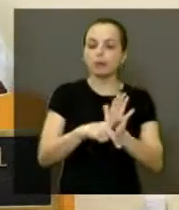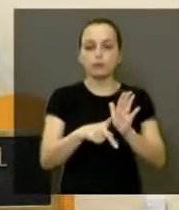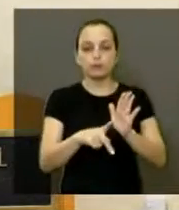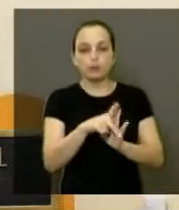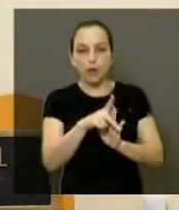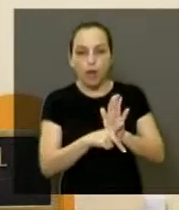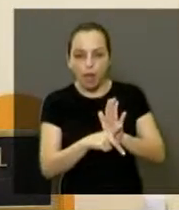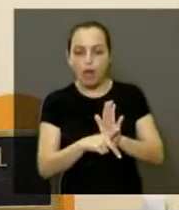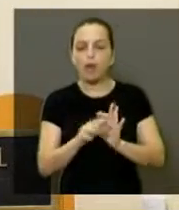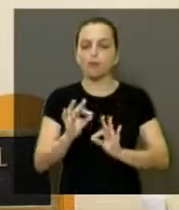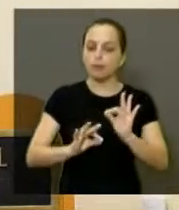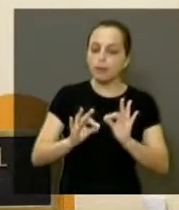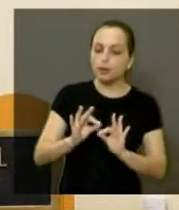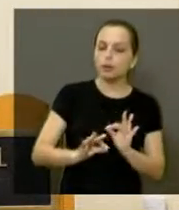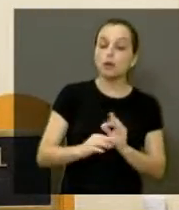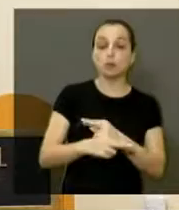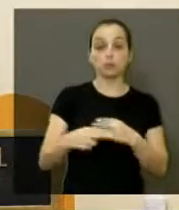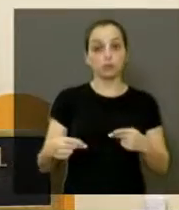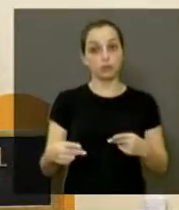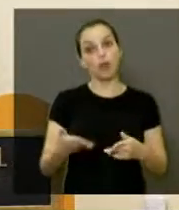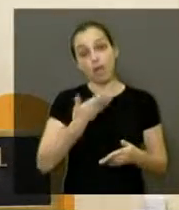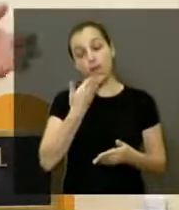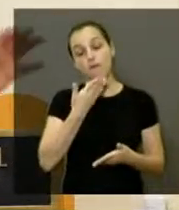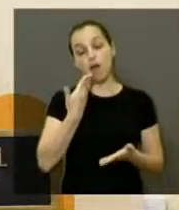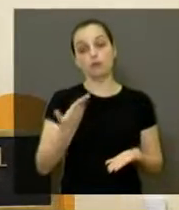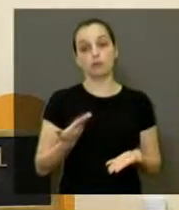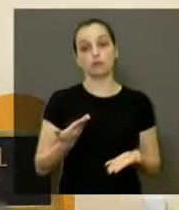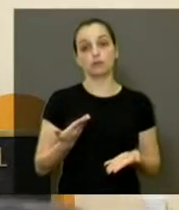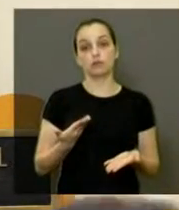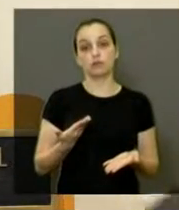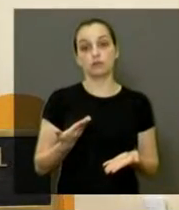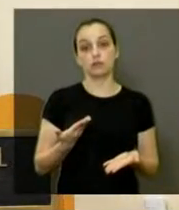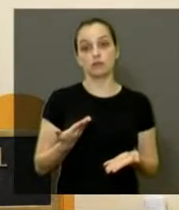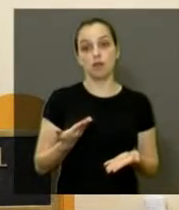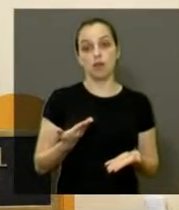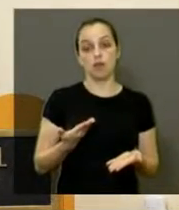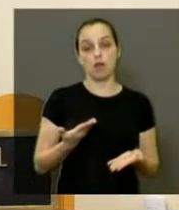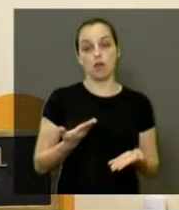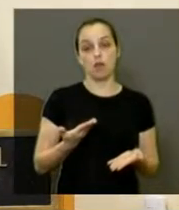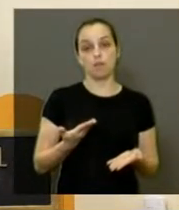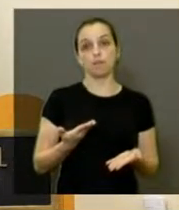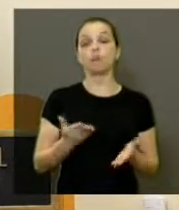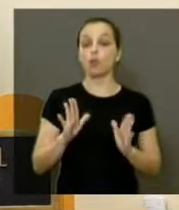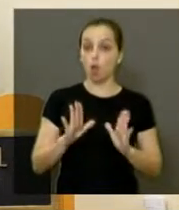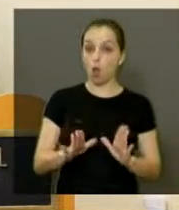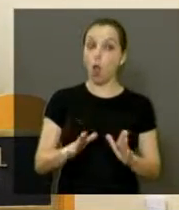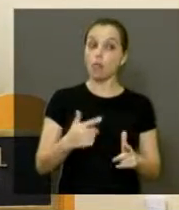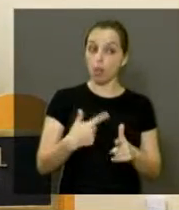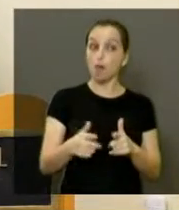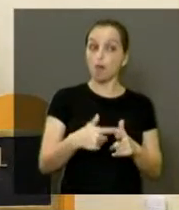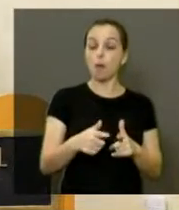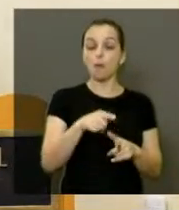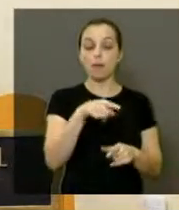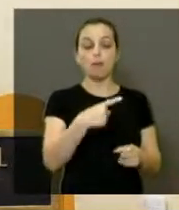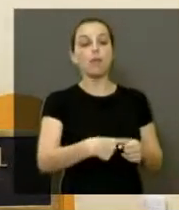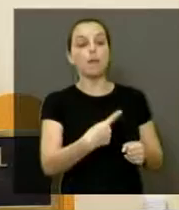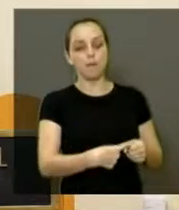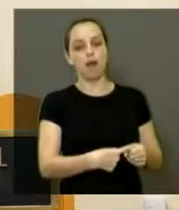coisas. Porque assim é fácil, né? É fácil, vereador Fernando Santana. Olha, está com um problema lá no